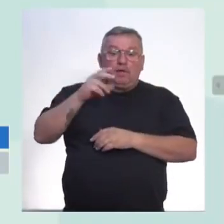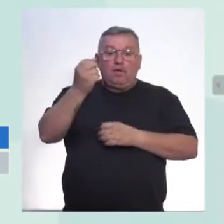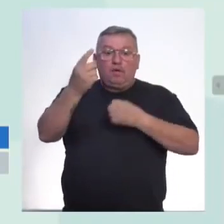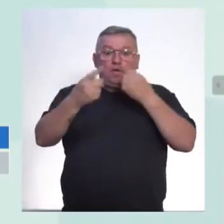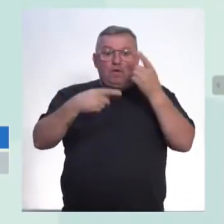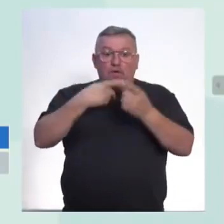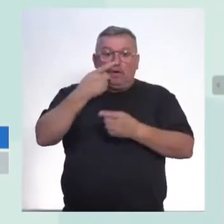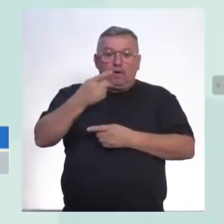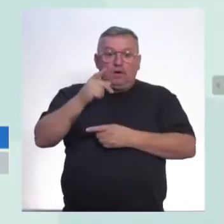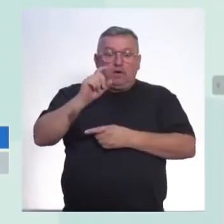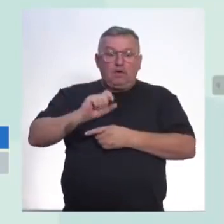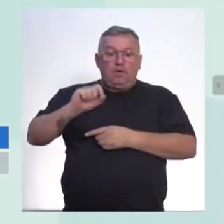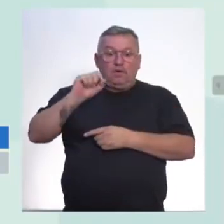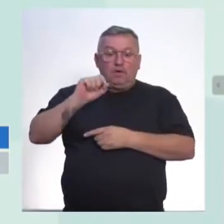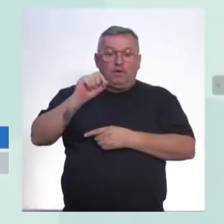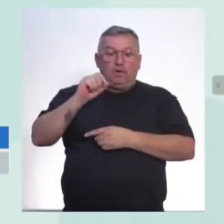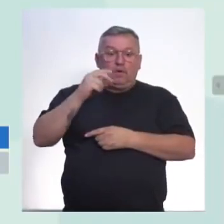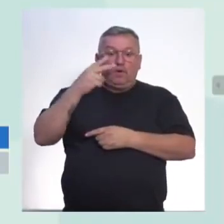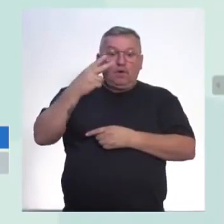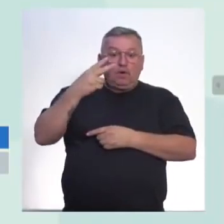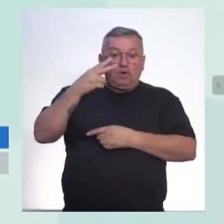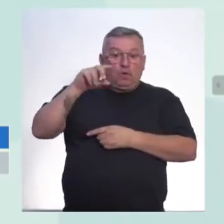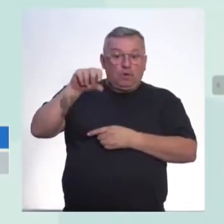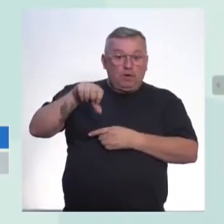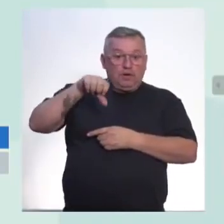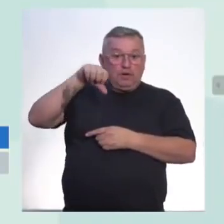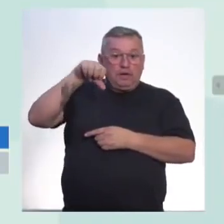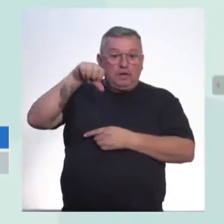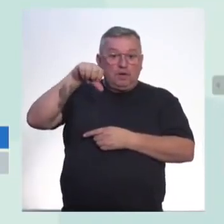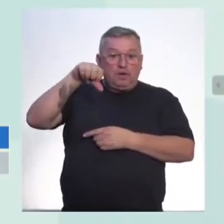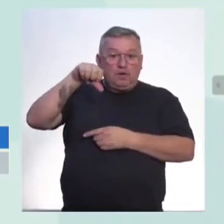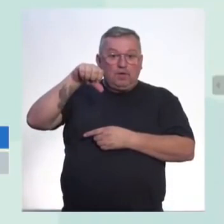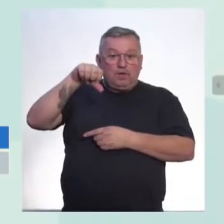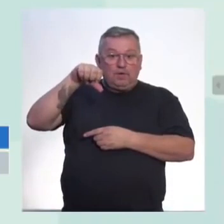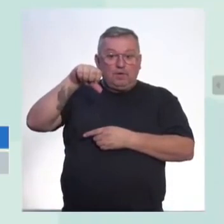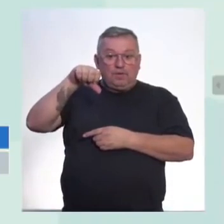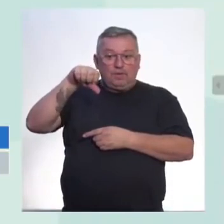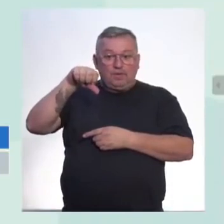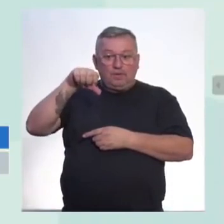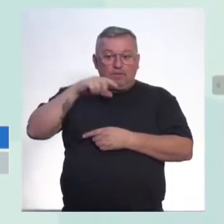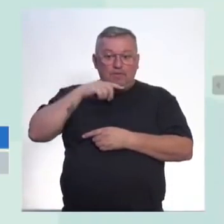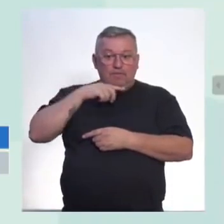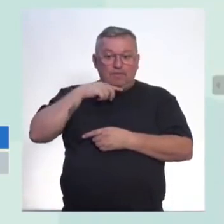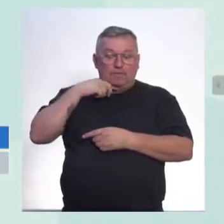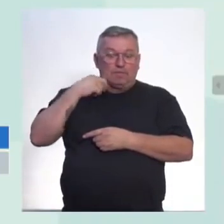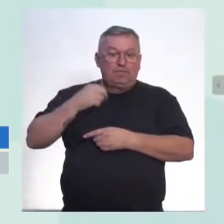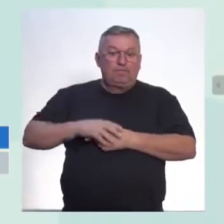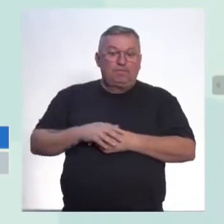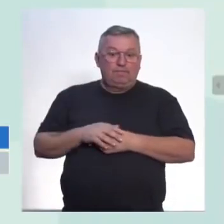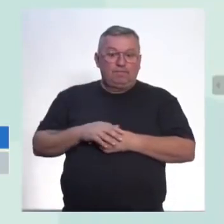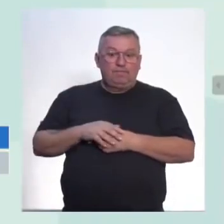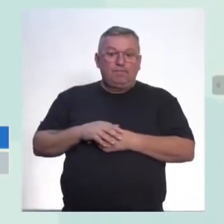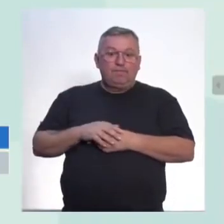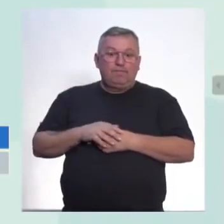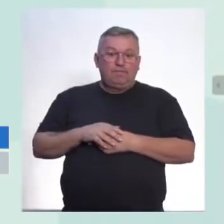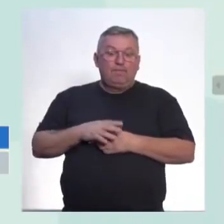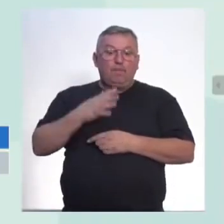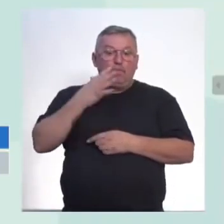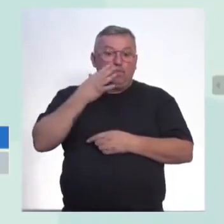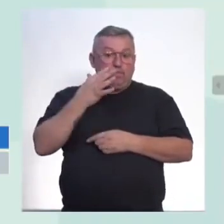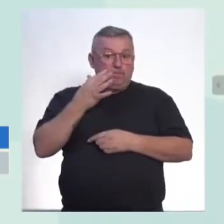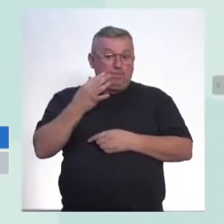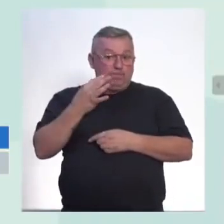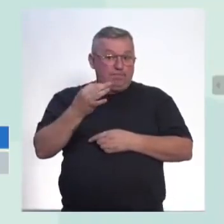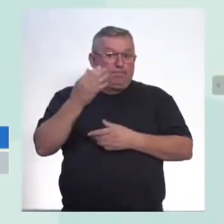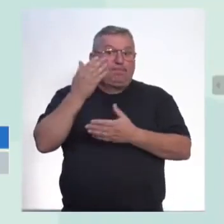ponto A, Jonas, 2 e 9, né? Então é aquele errinho recorrente. Gente, frieza, presta atenção